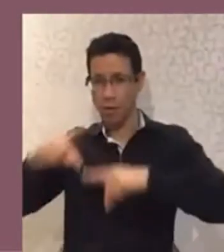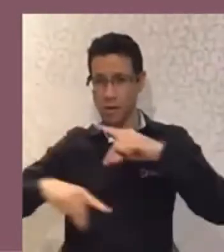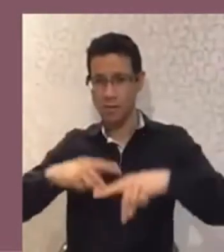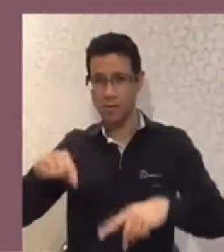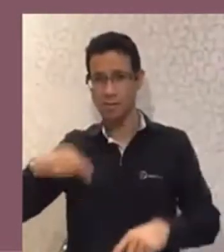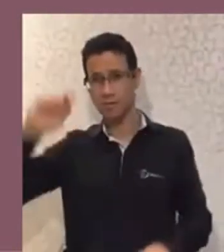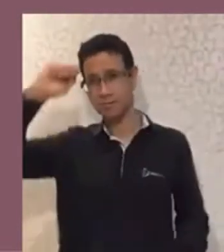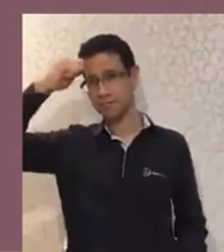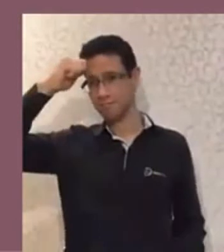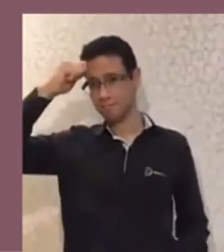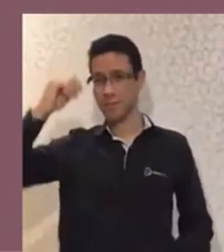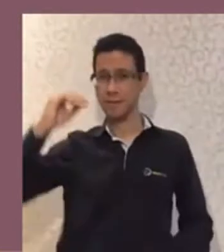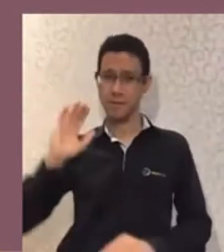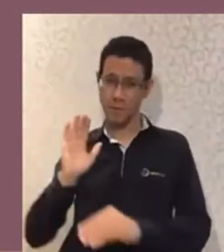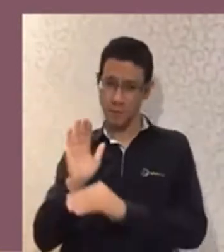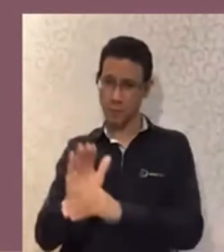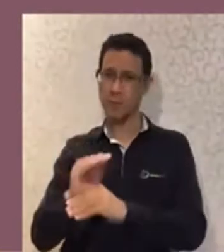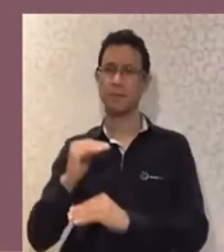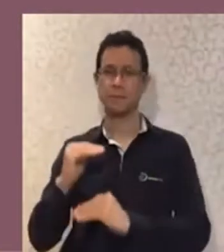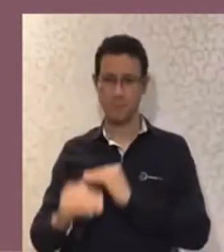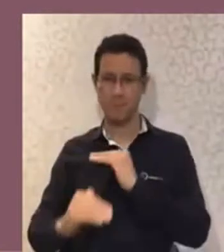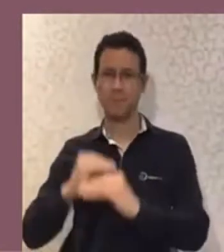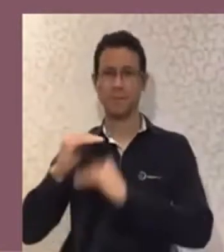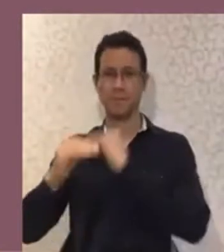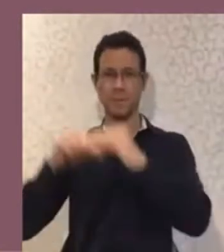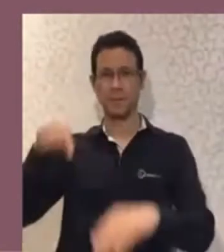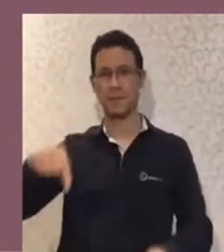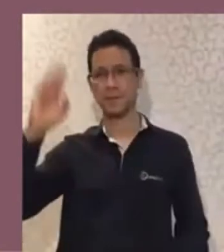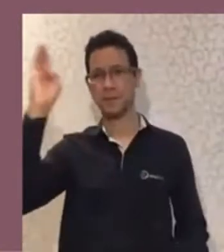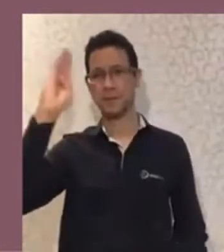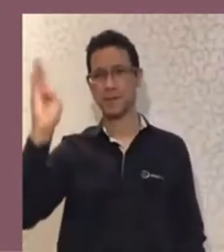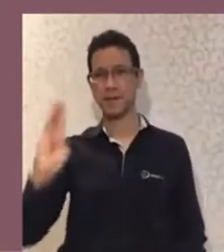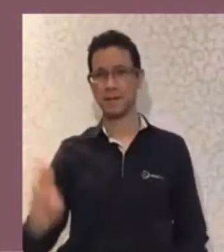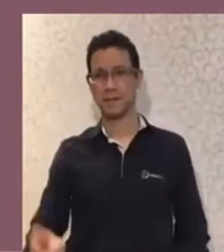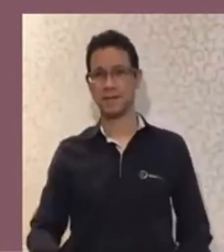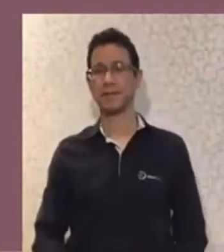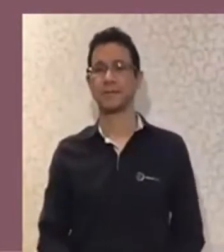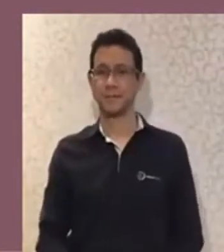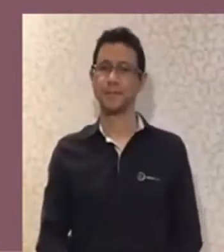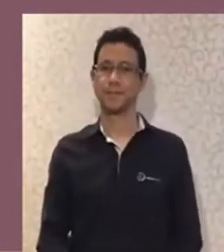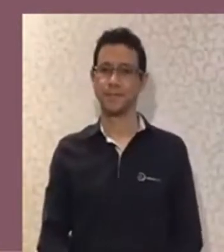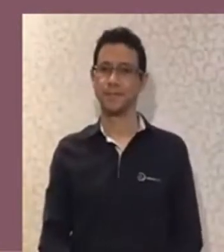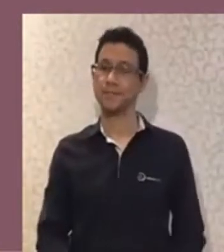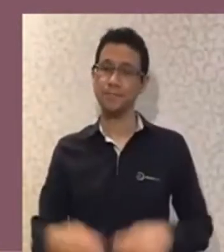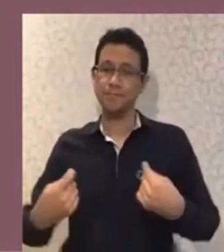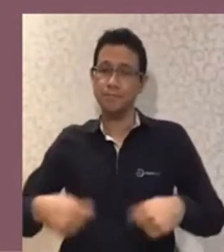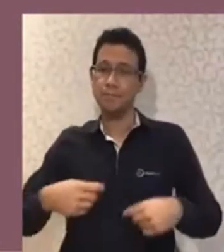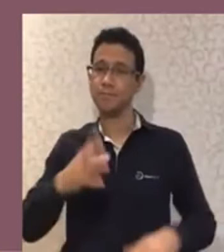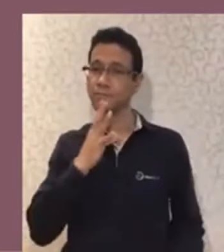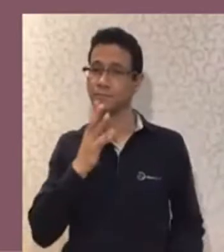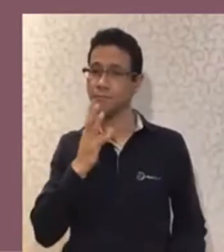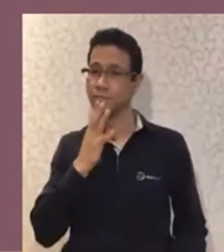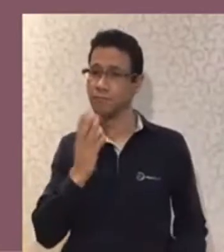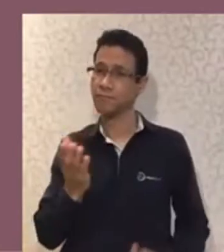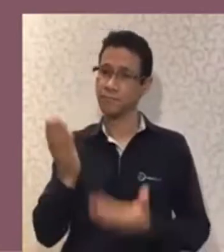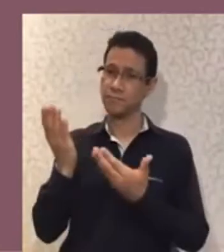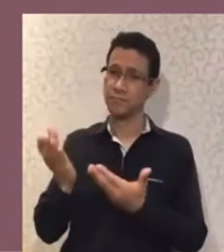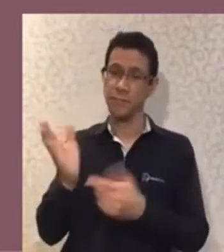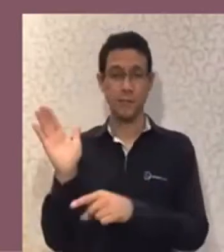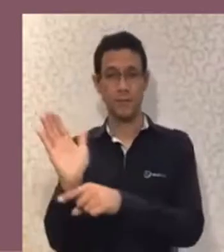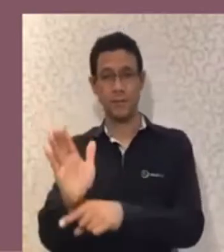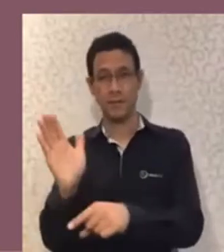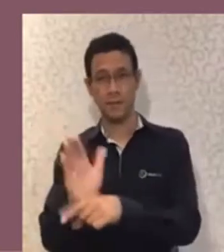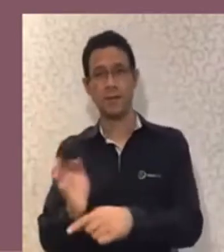construção deste país. Temos que reconhecer a contribuição que hoje